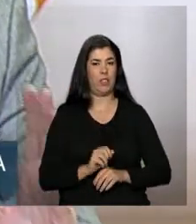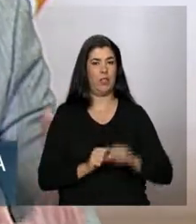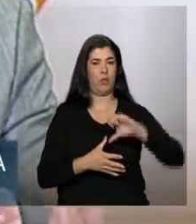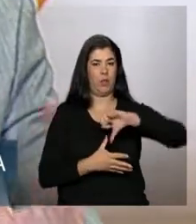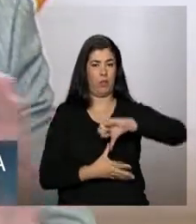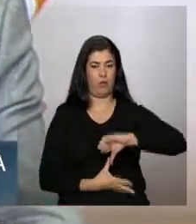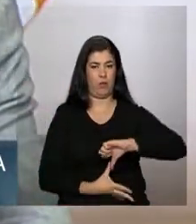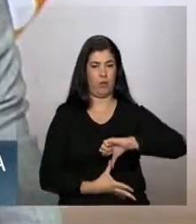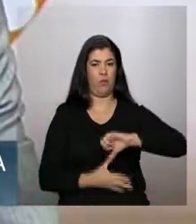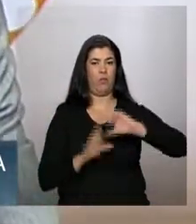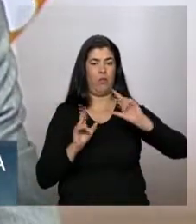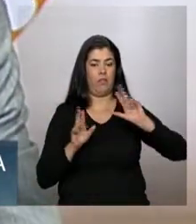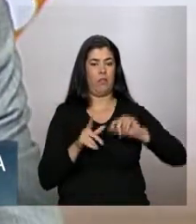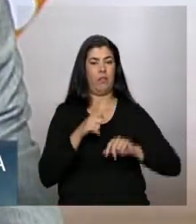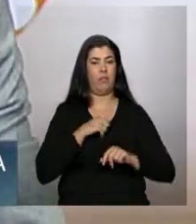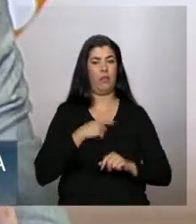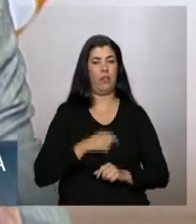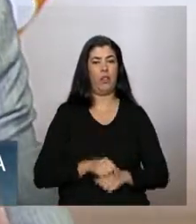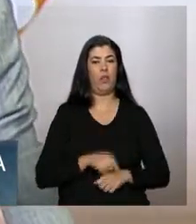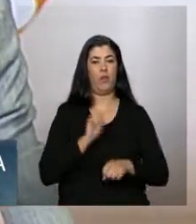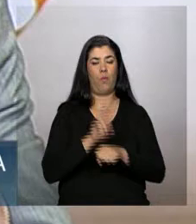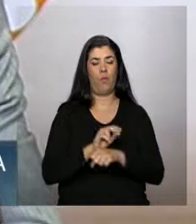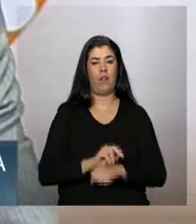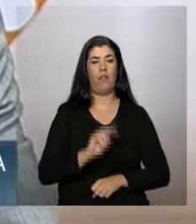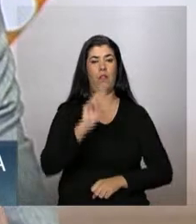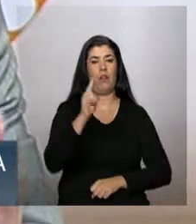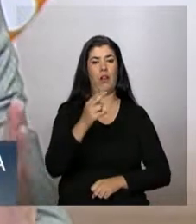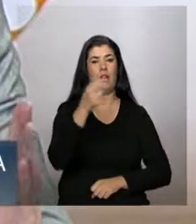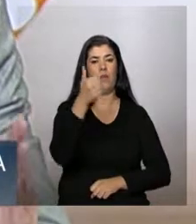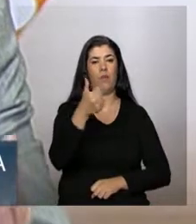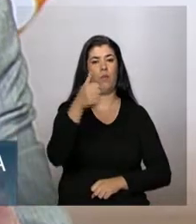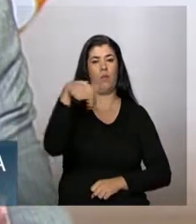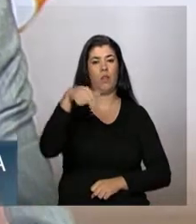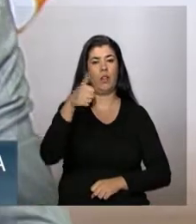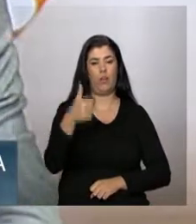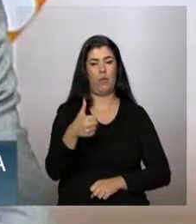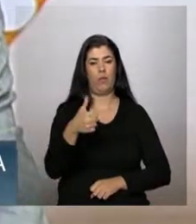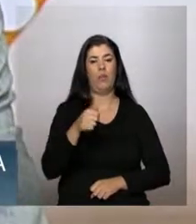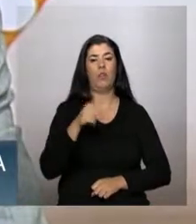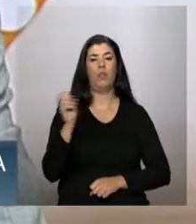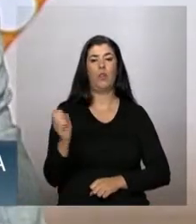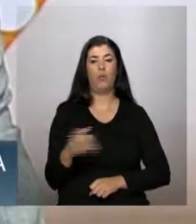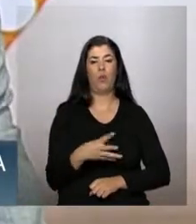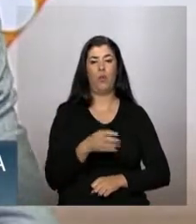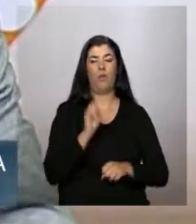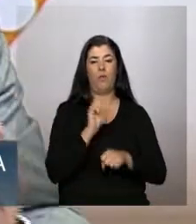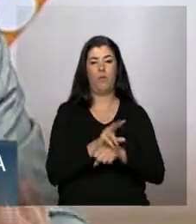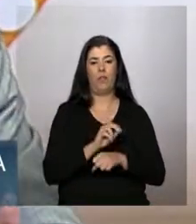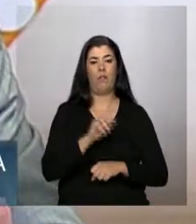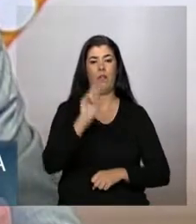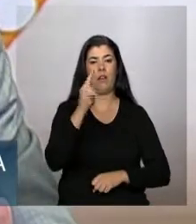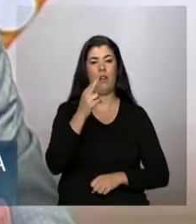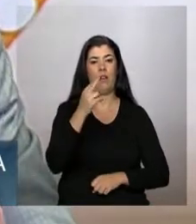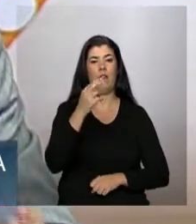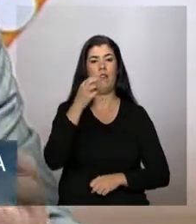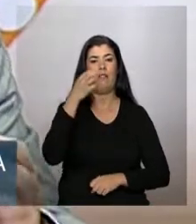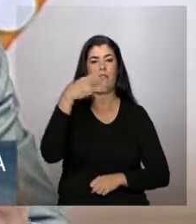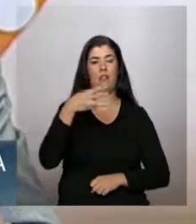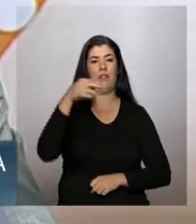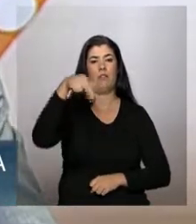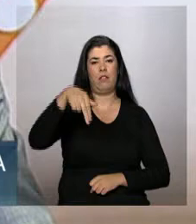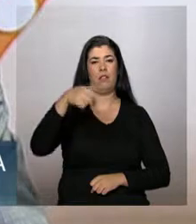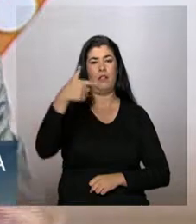do H1N1, nós temos agora o H3N2 e o B